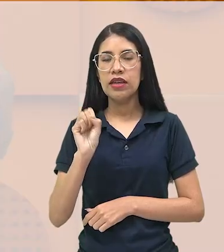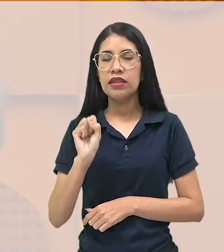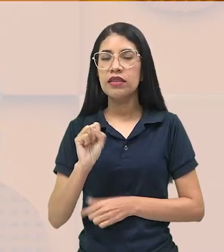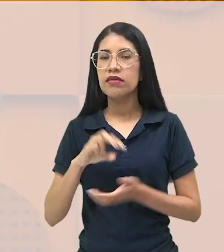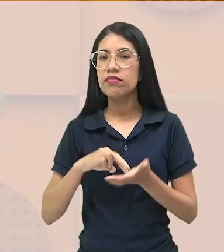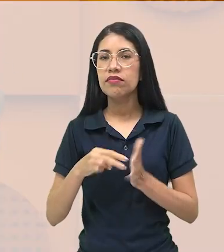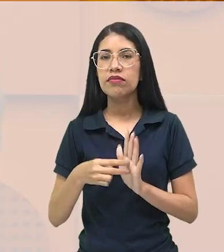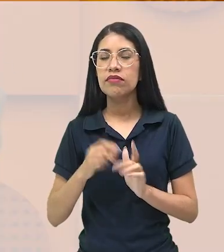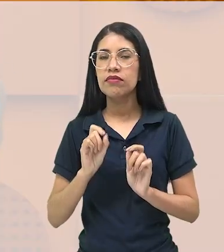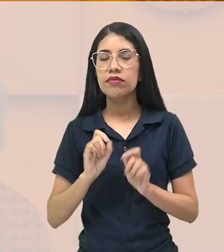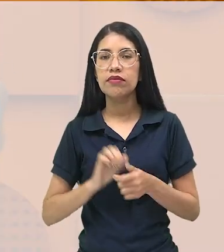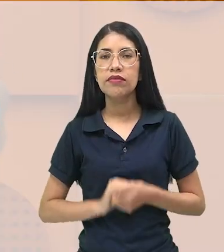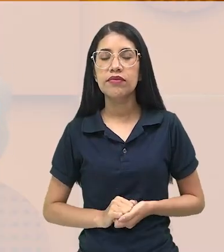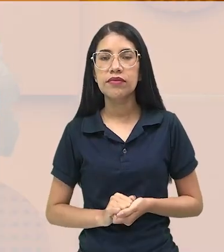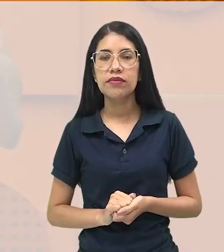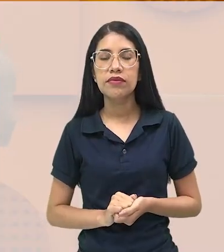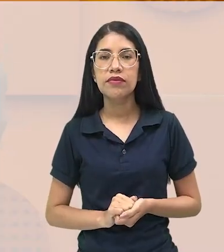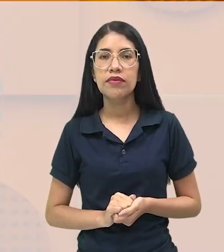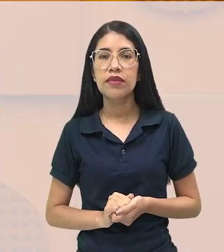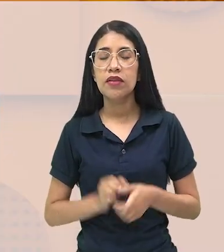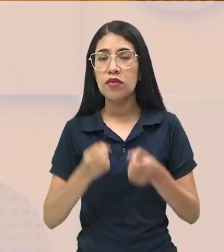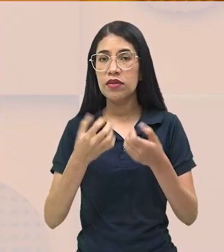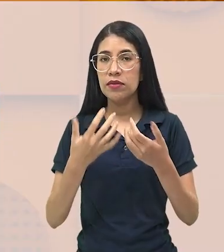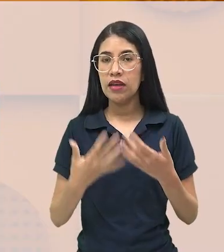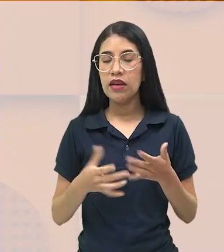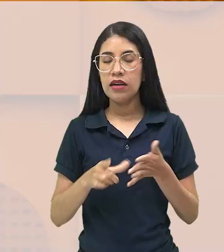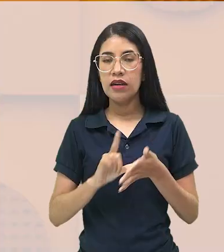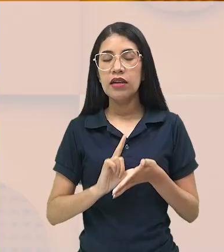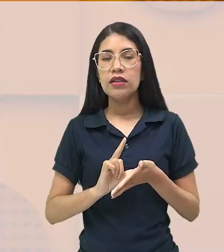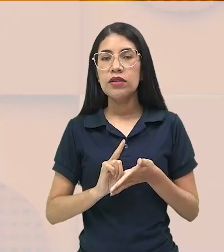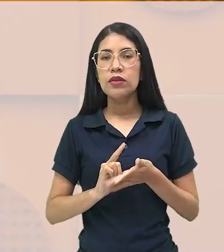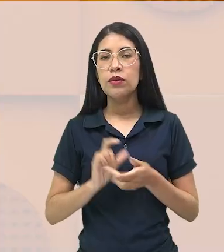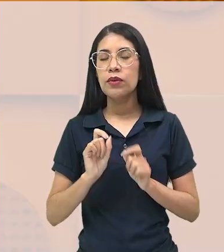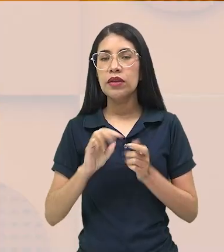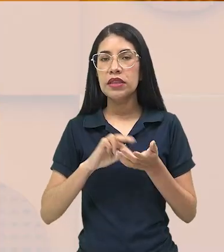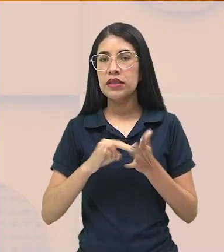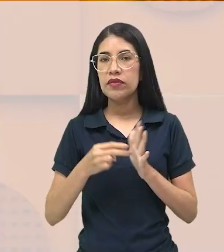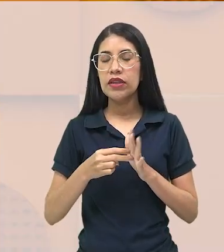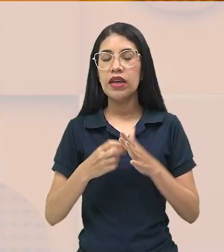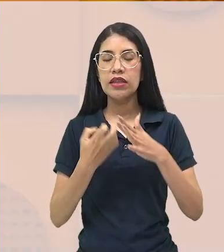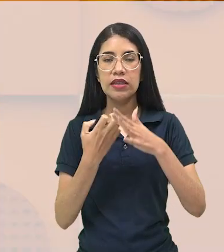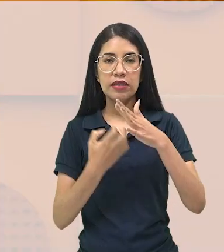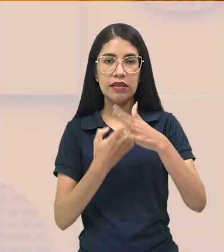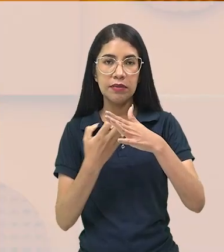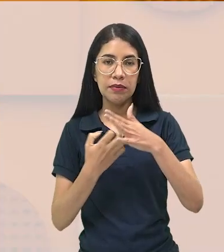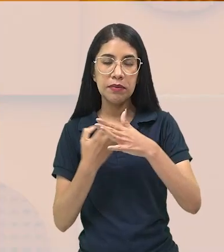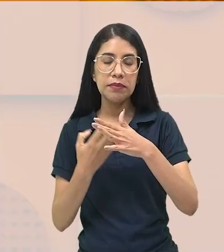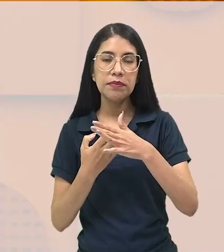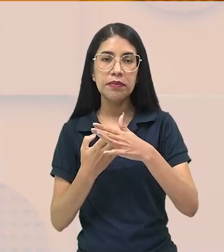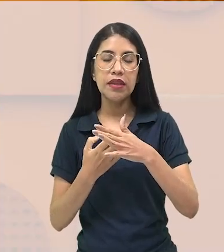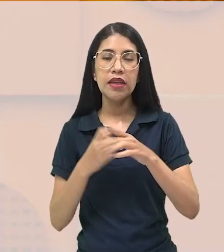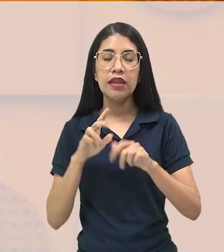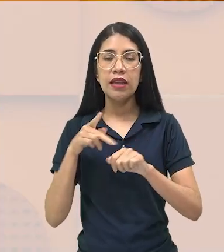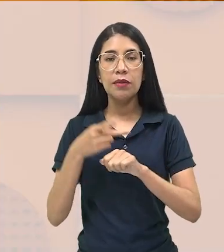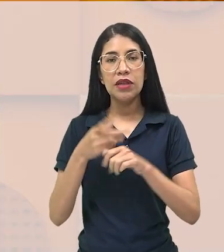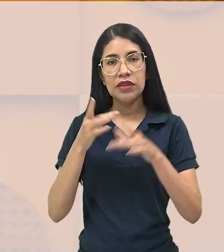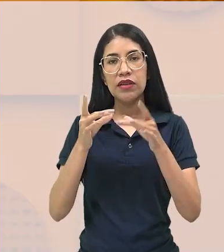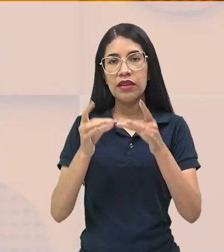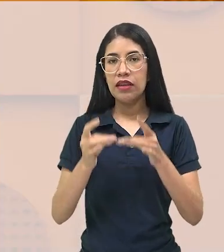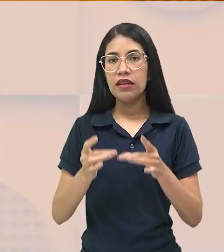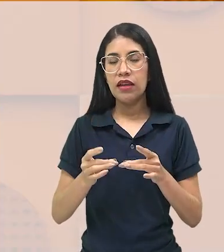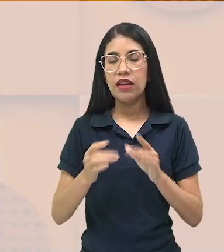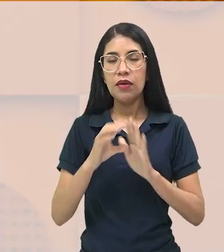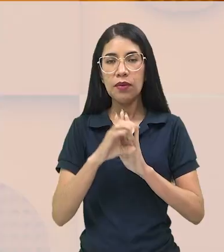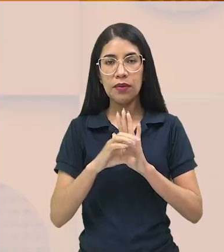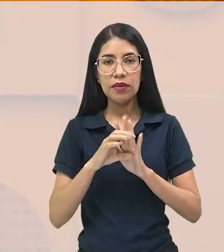empresas transnacionais? Bem, eu vou explicar primeiramente aqui para vocês o que são essas empresas transnacionais e aí depois a gente vai verificar lá